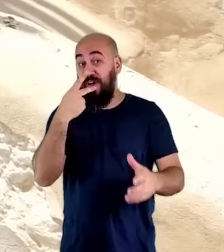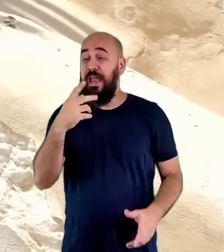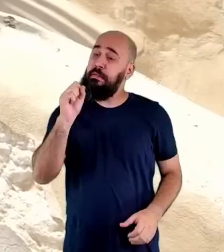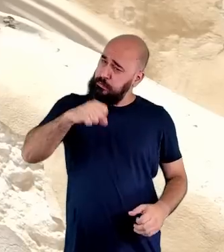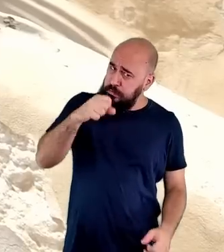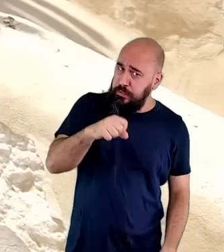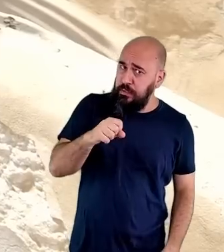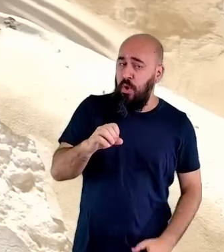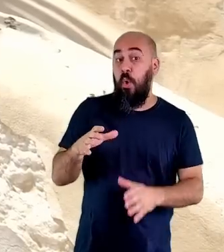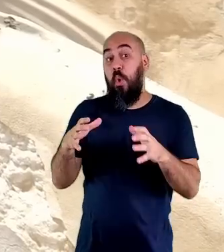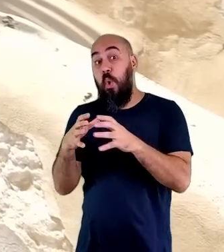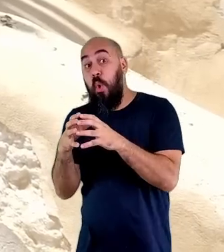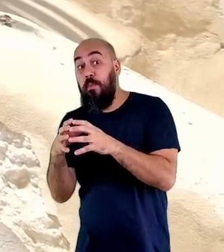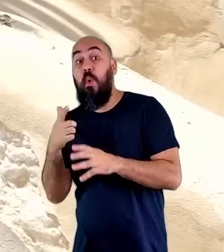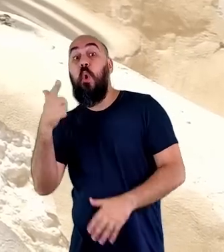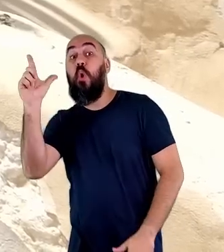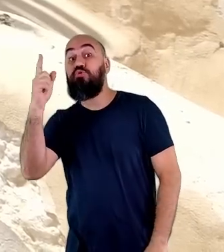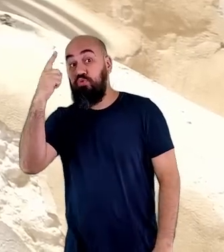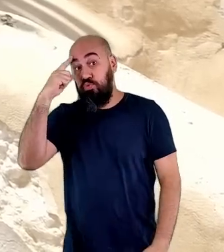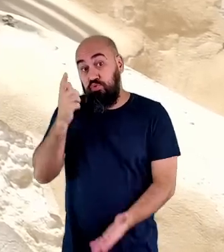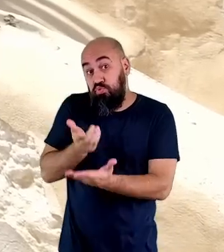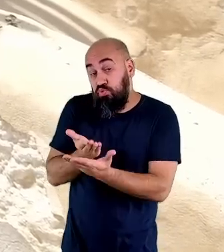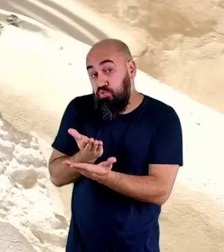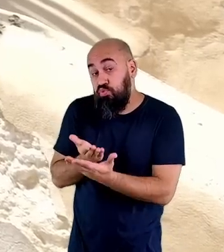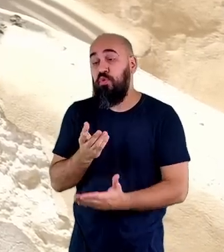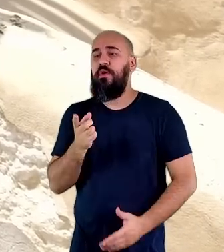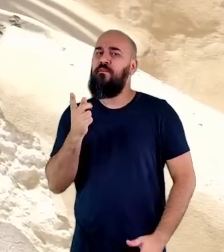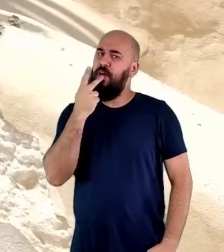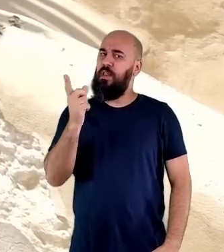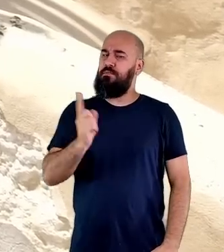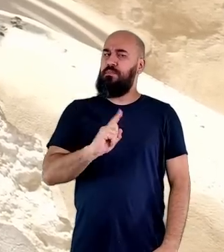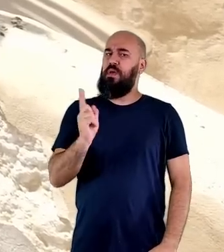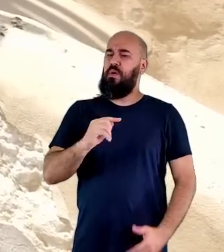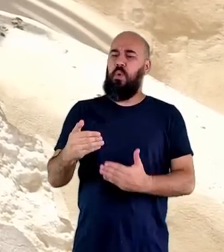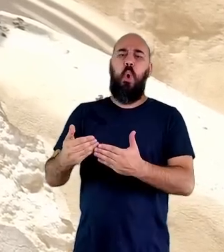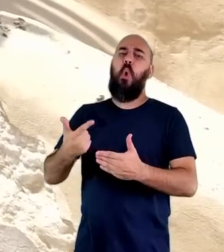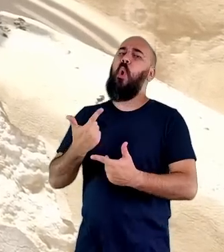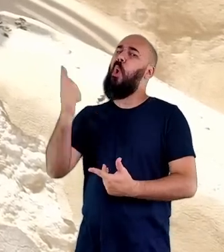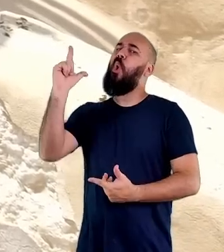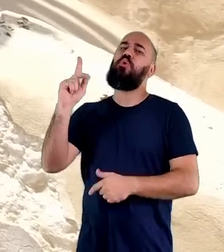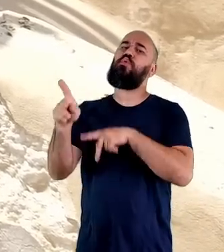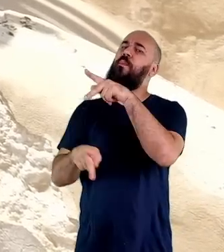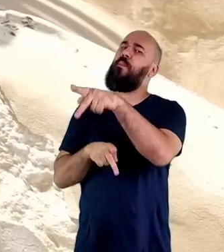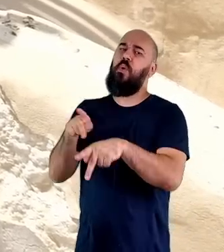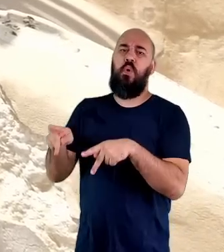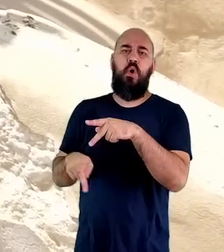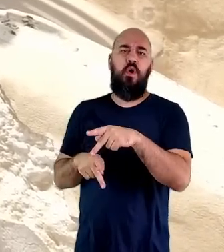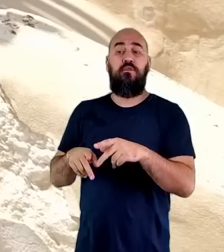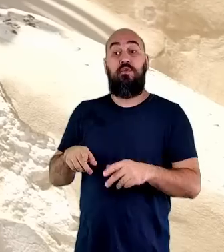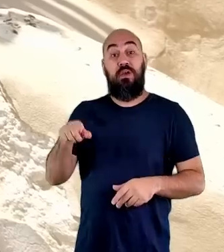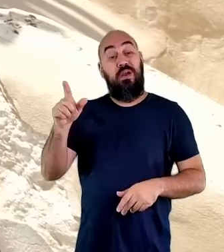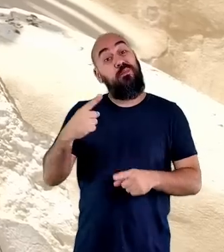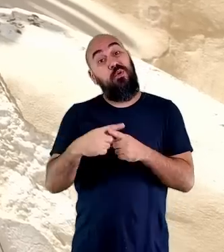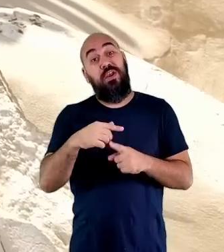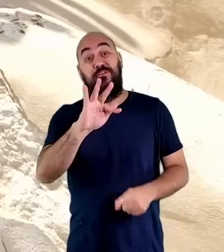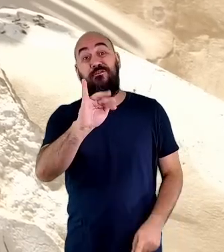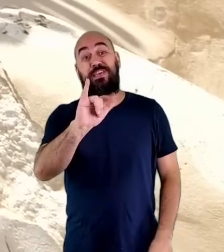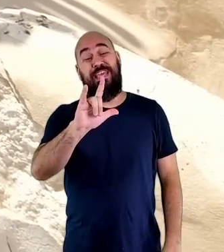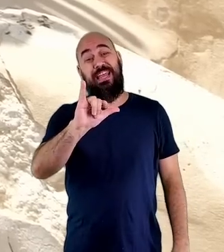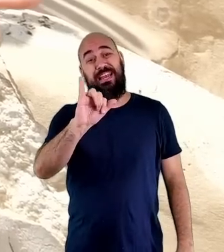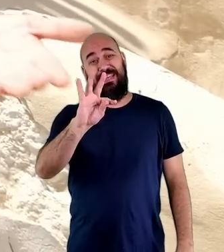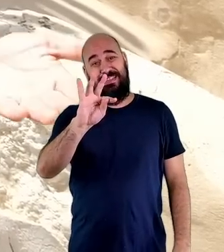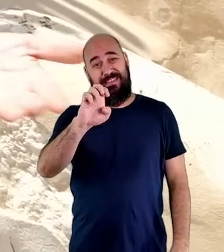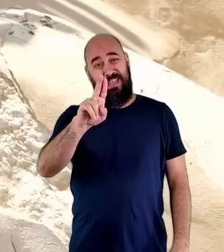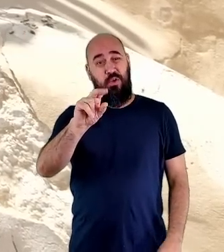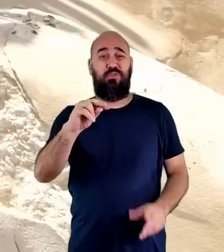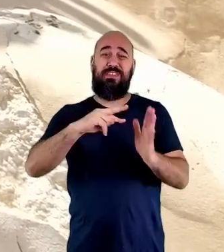outros povos chamados filisteus, porque a palavra filisteu em hebraico, peleshet, significa povos do mar. Então pode